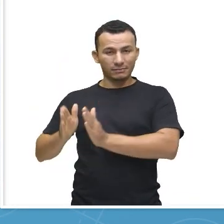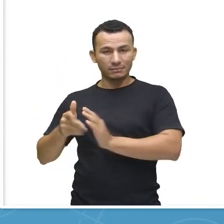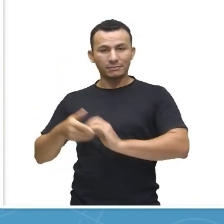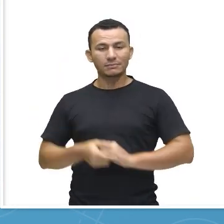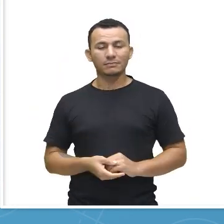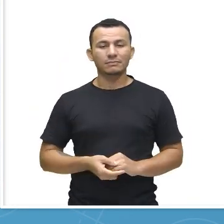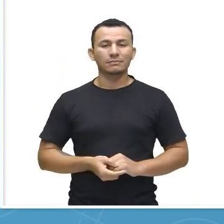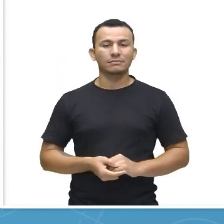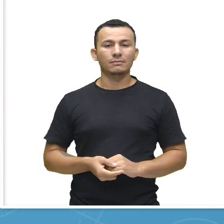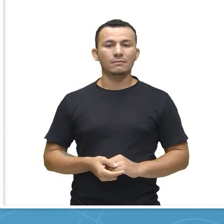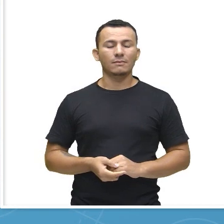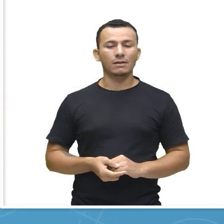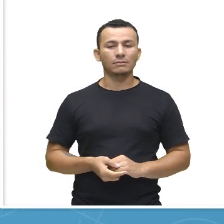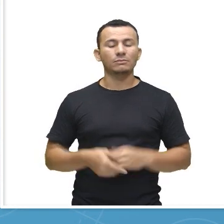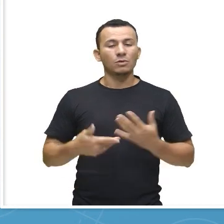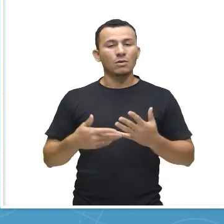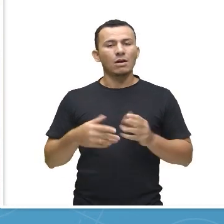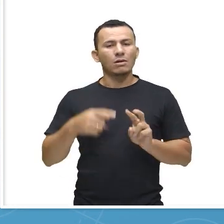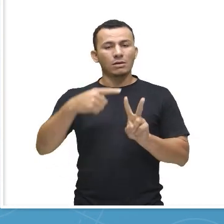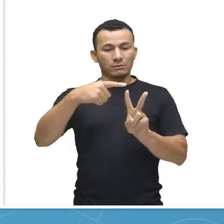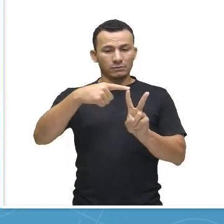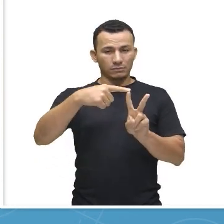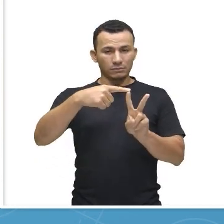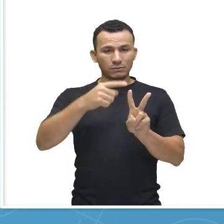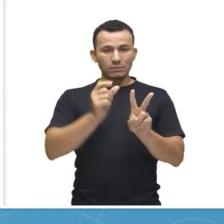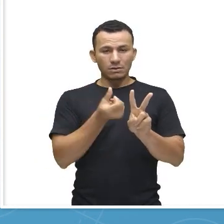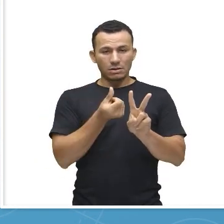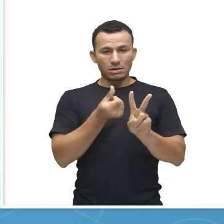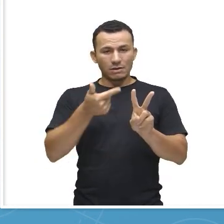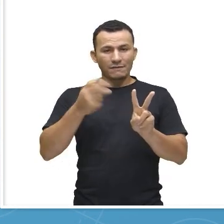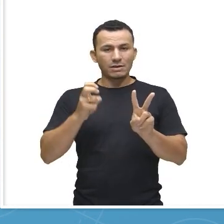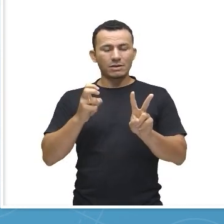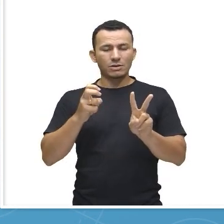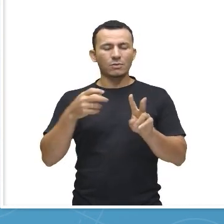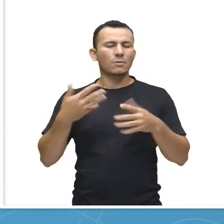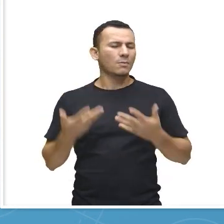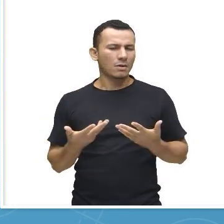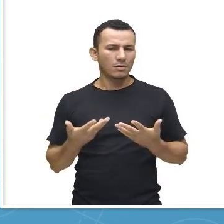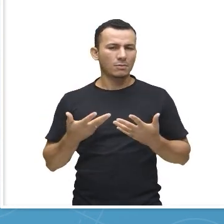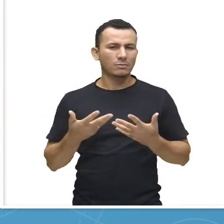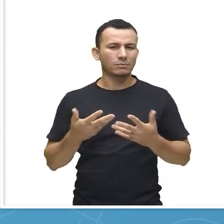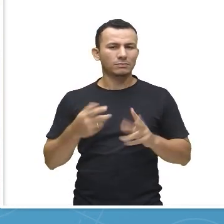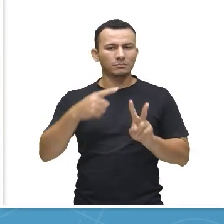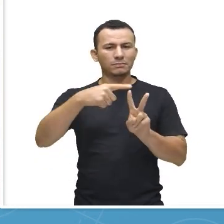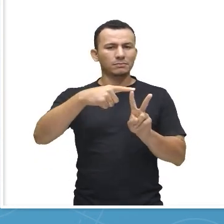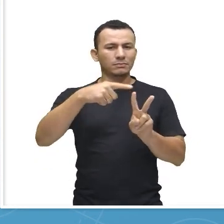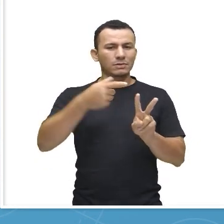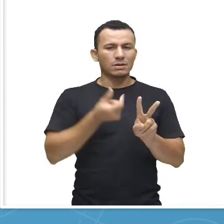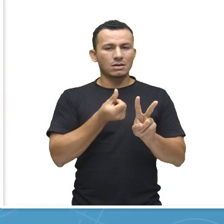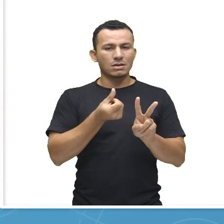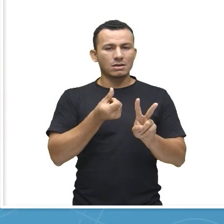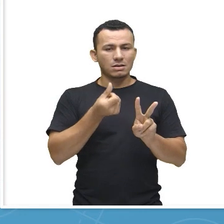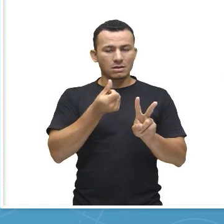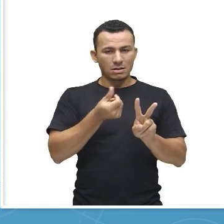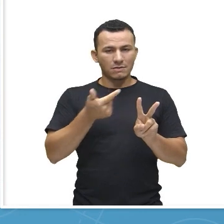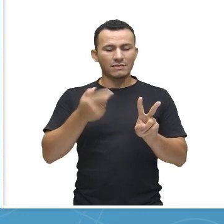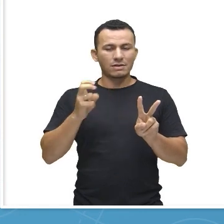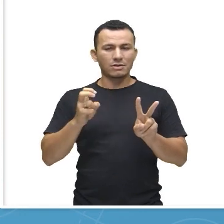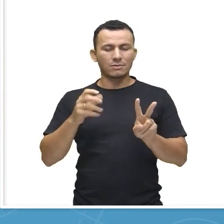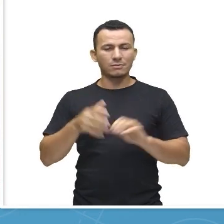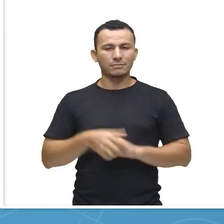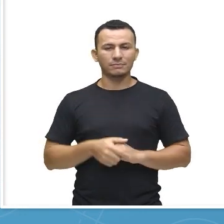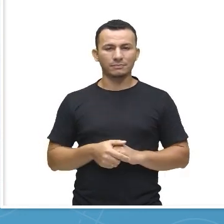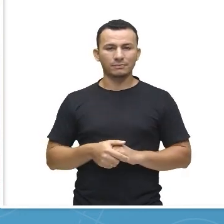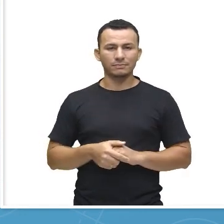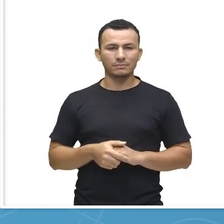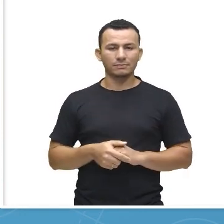Aí, basta você agora extrair a raiz de 625. Qual é a raiz de 625, professor?